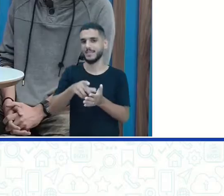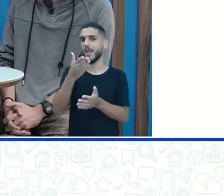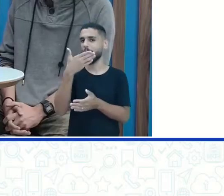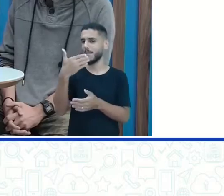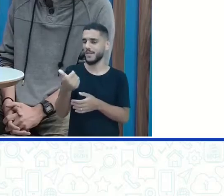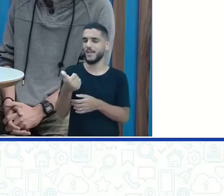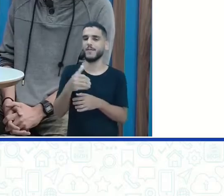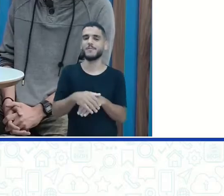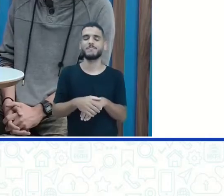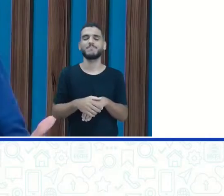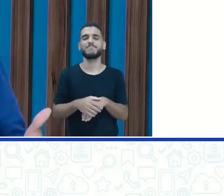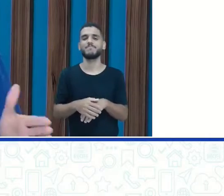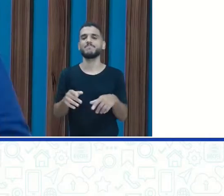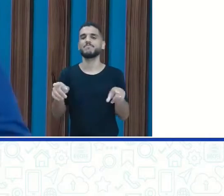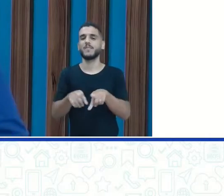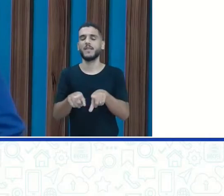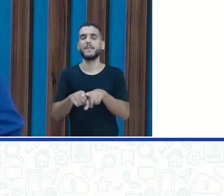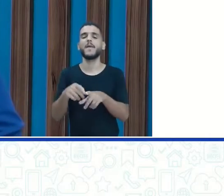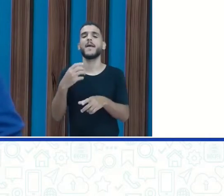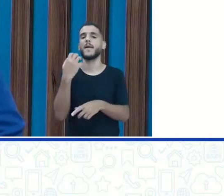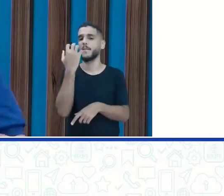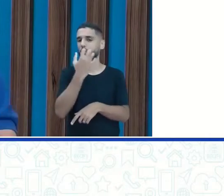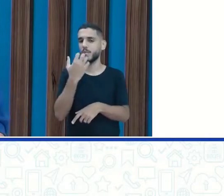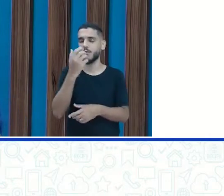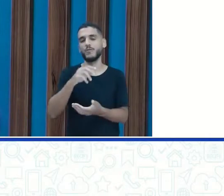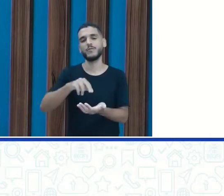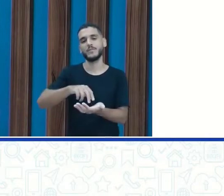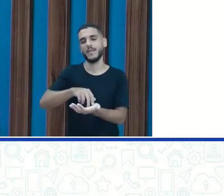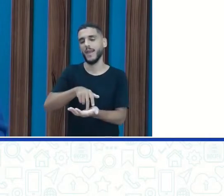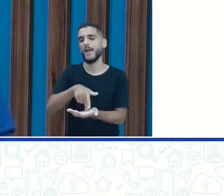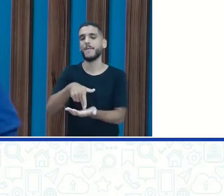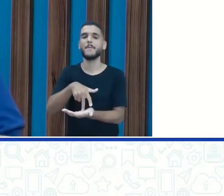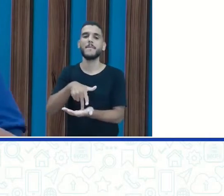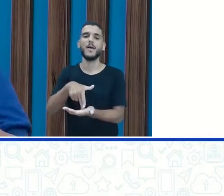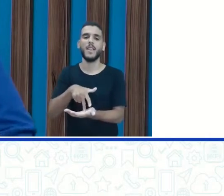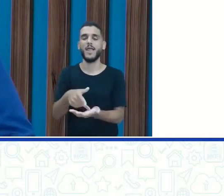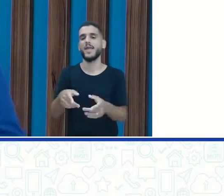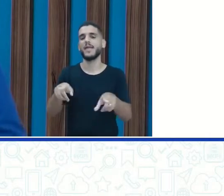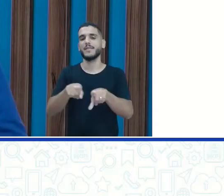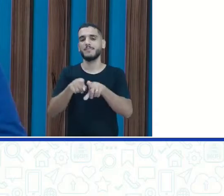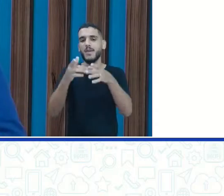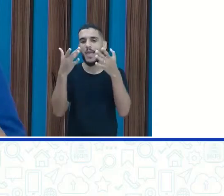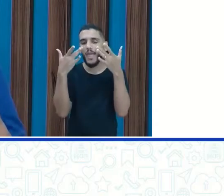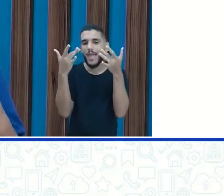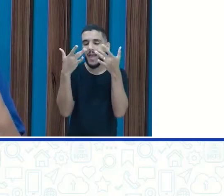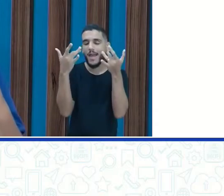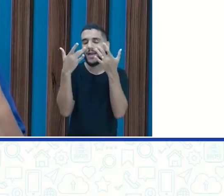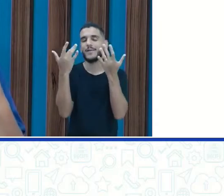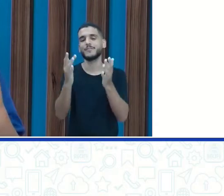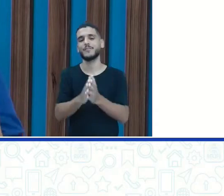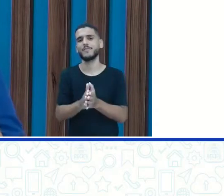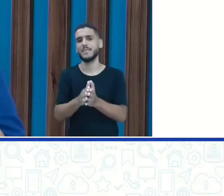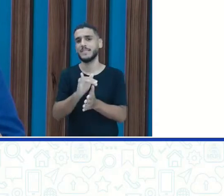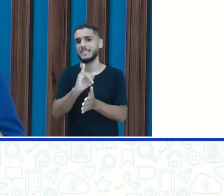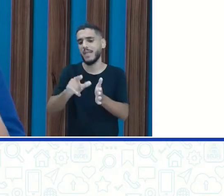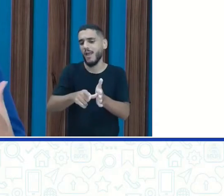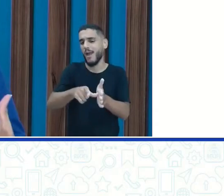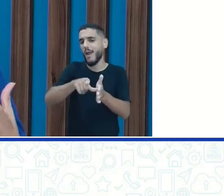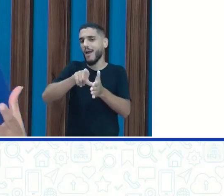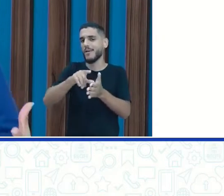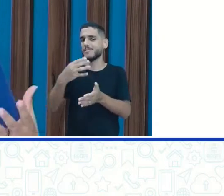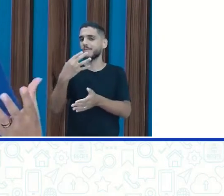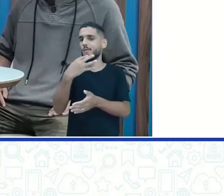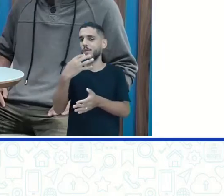né? Tanto a música, quanto o balé, quanto o teatro, quanto mais cedo o estudante ele